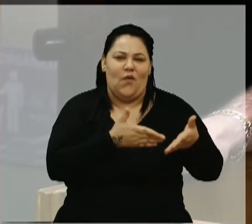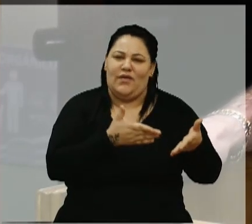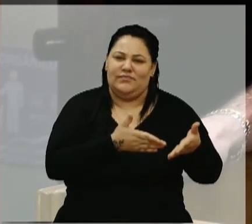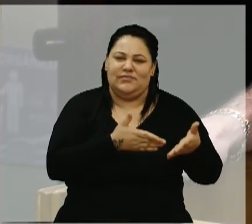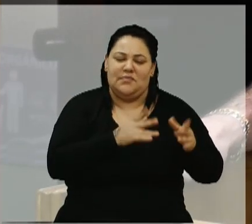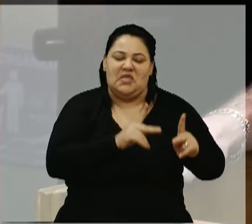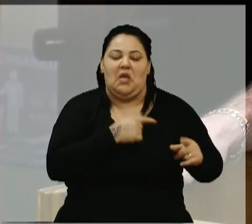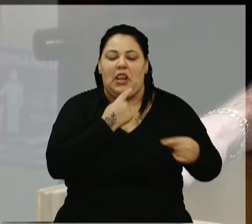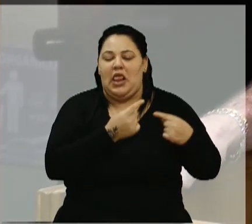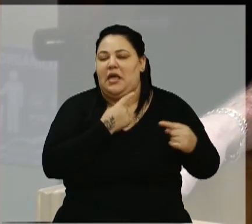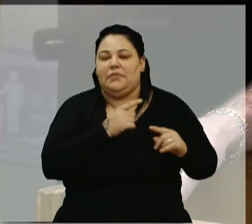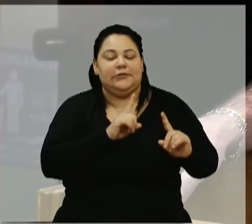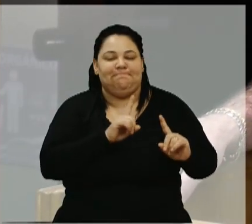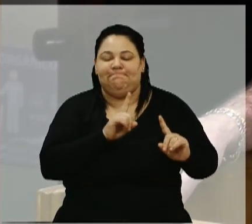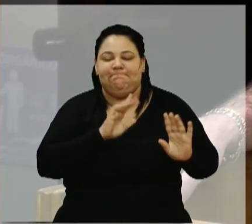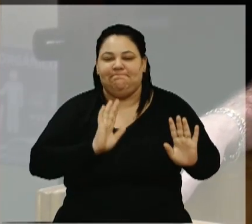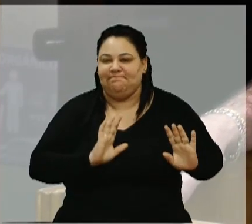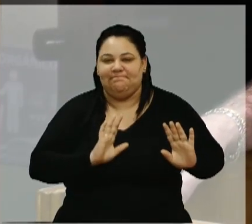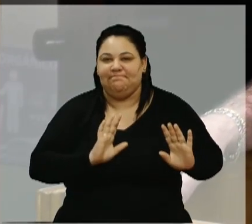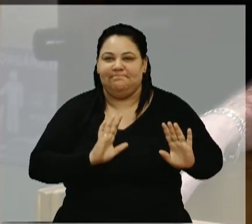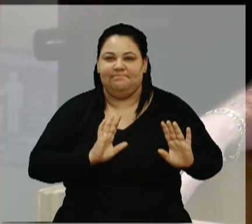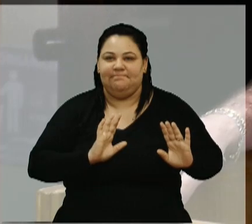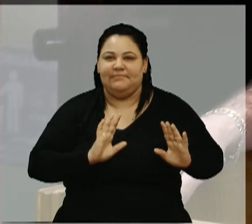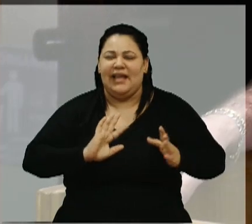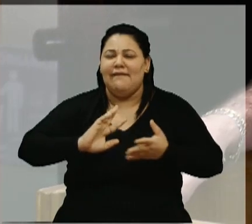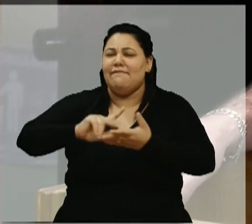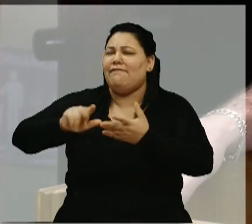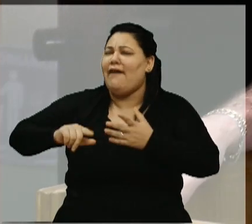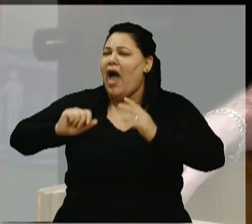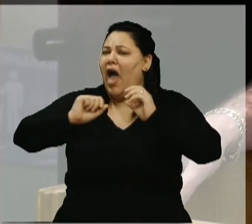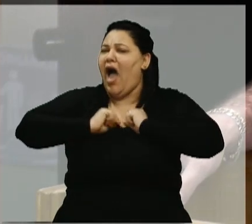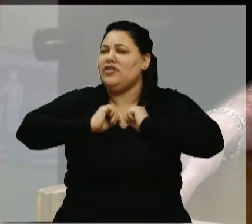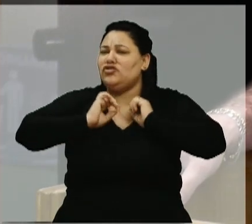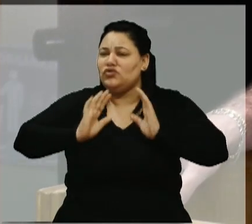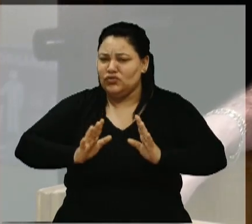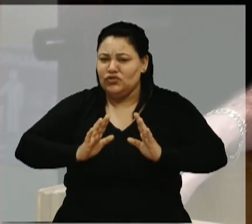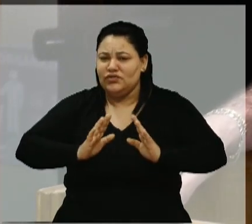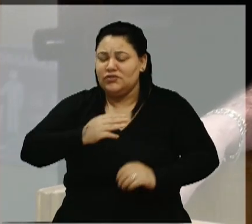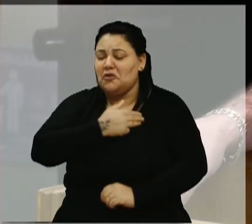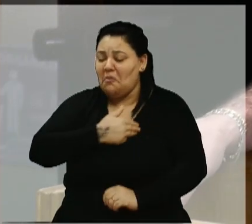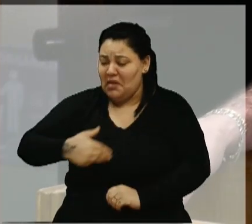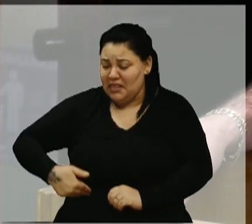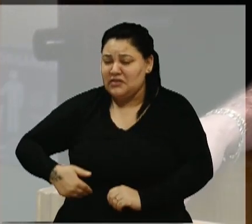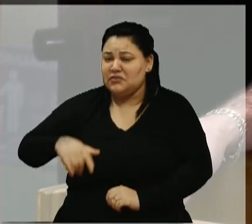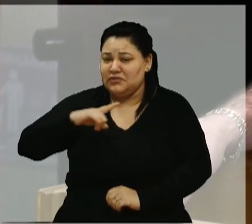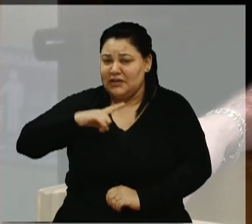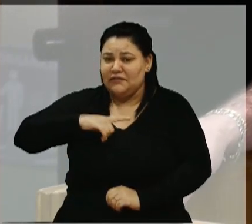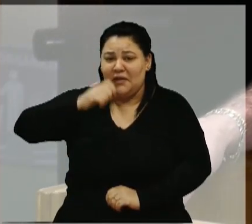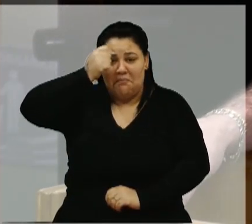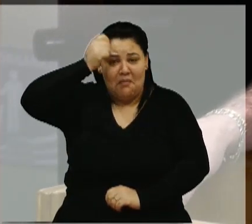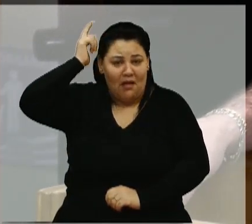Não é de agora. As diversas atitudes que esse ministro está tomando